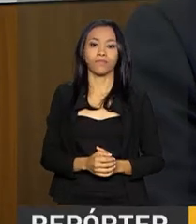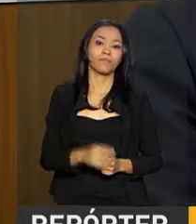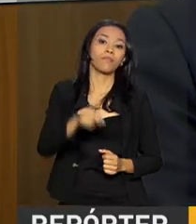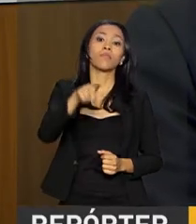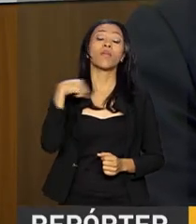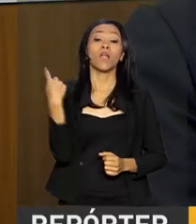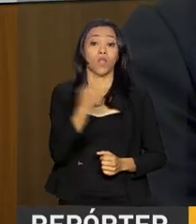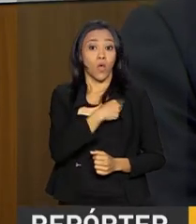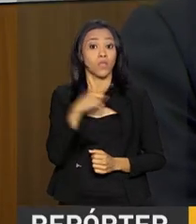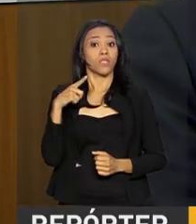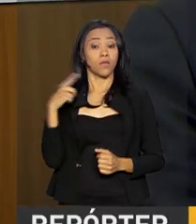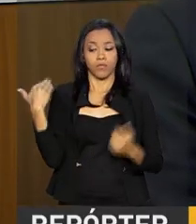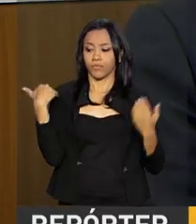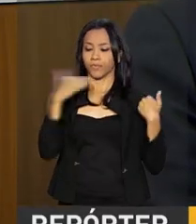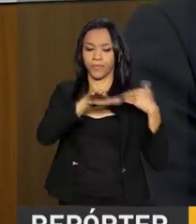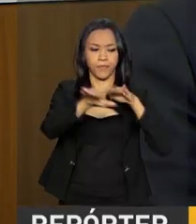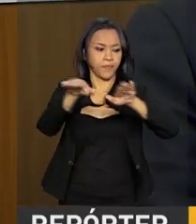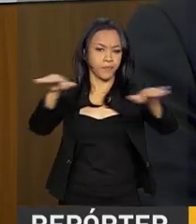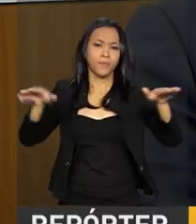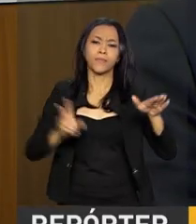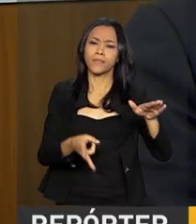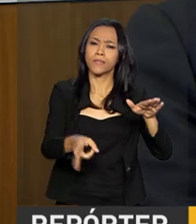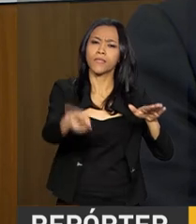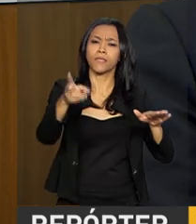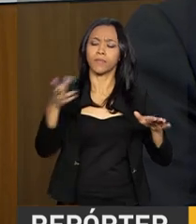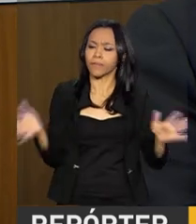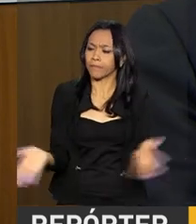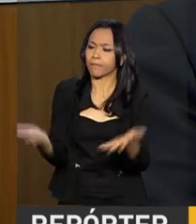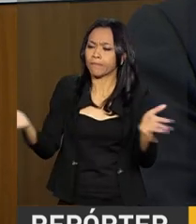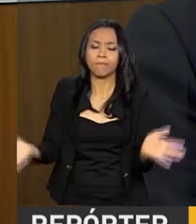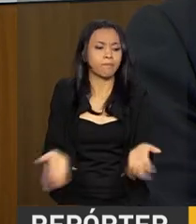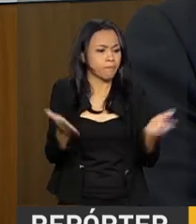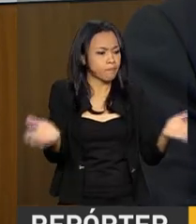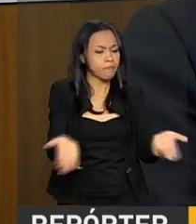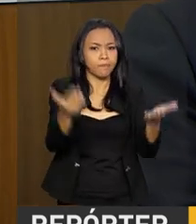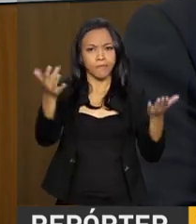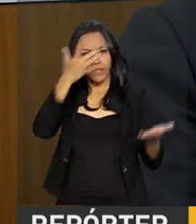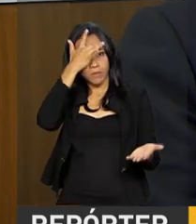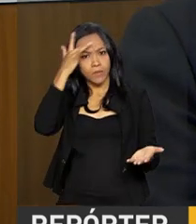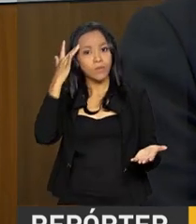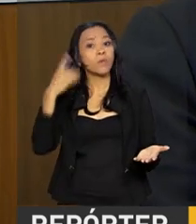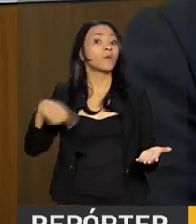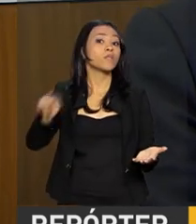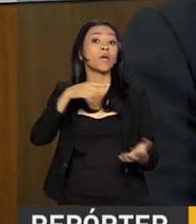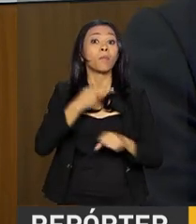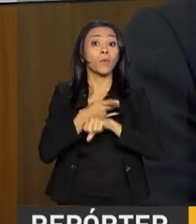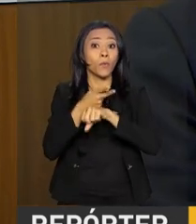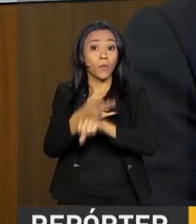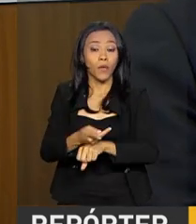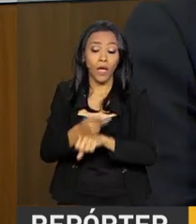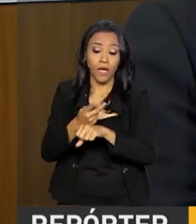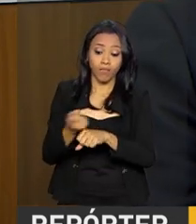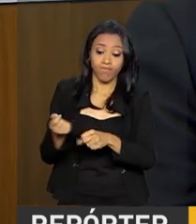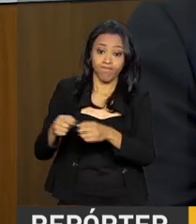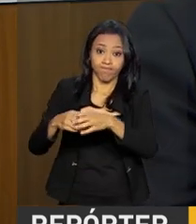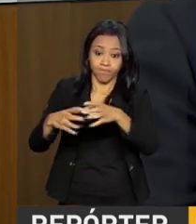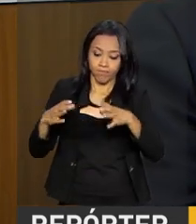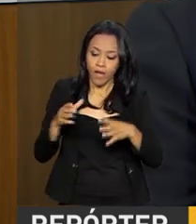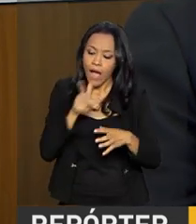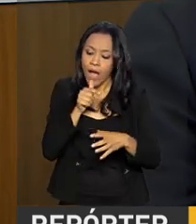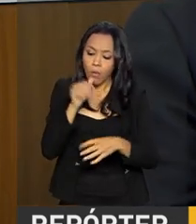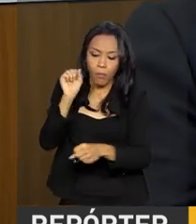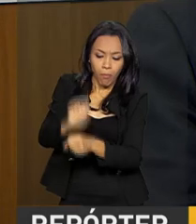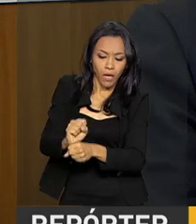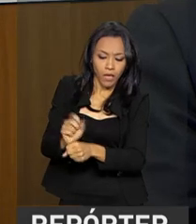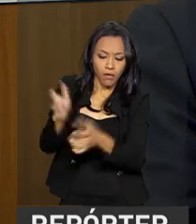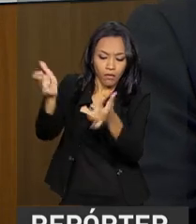temos feito campanhas sucessivas de motivação das pessoas para é buscar eliminar os focos do mosquito da dengue ea sexta feira se